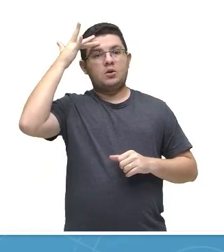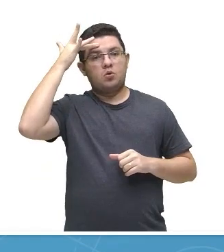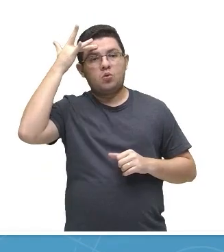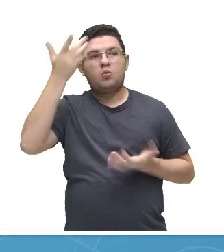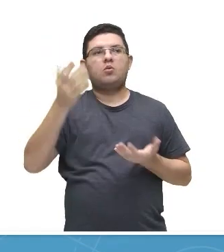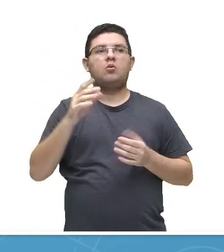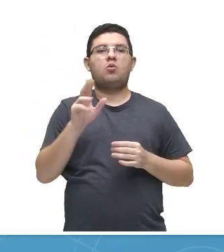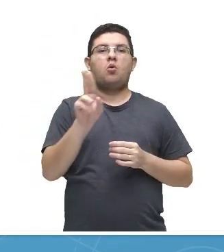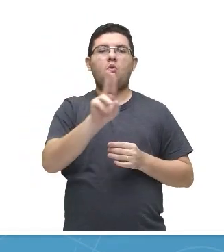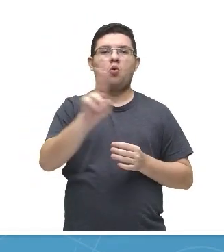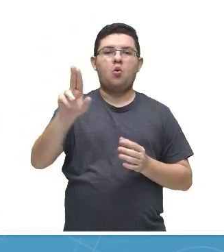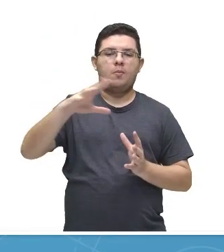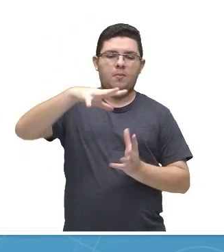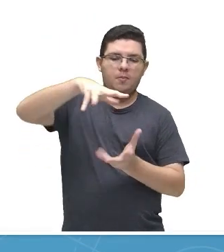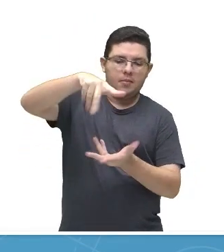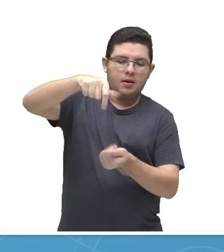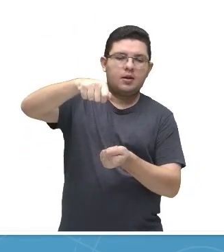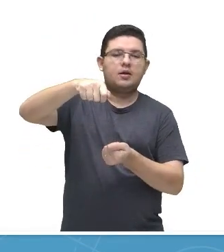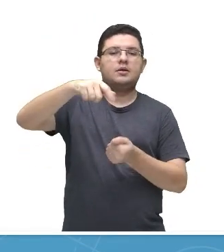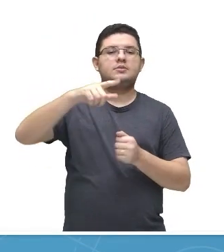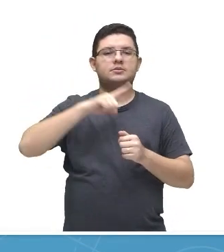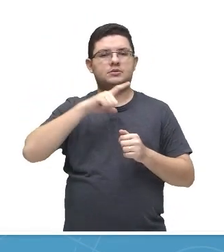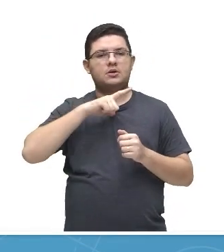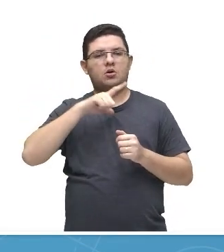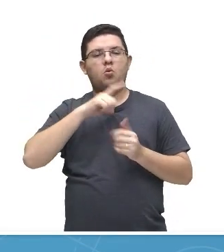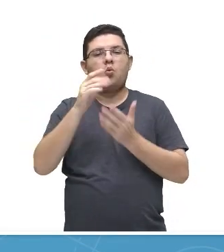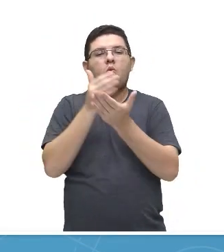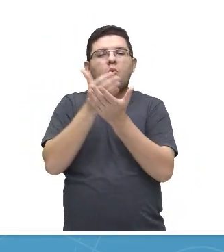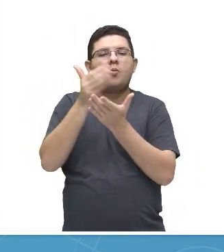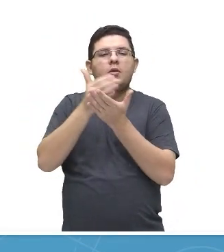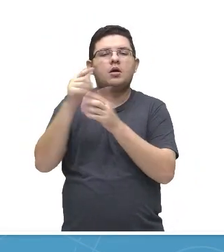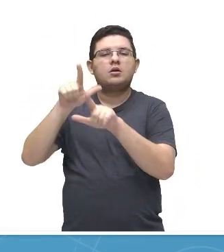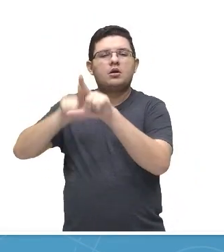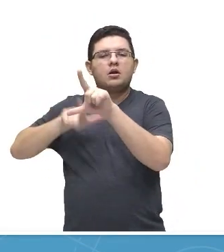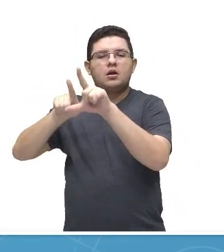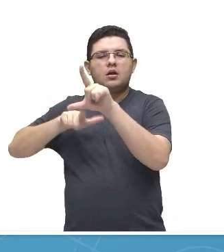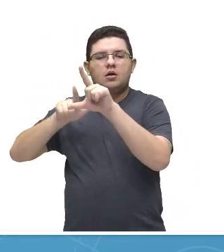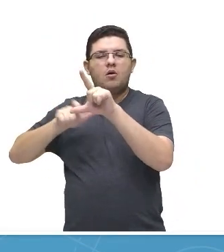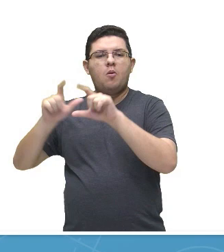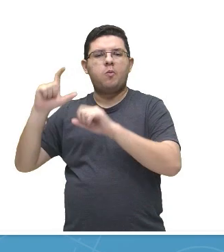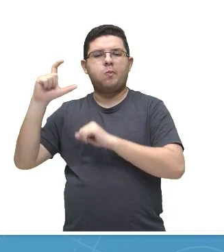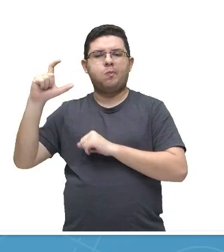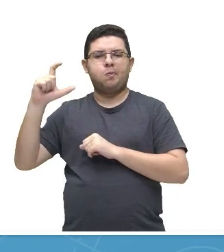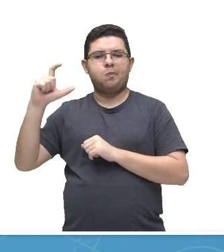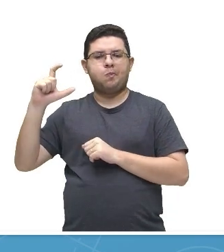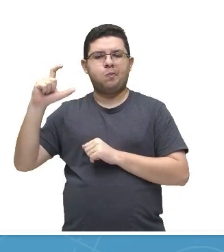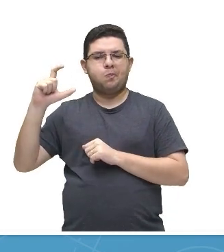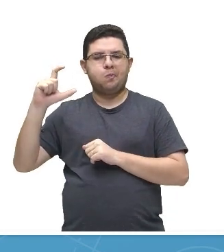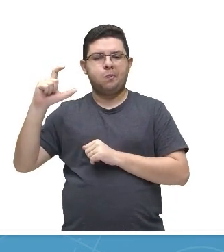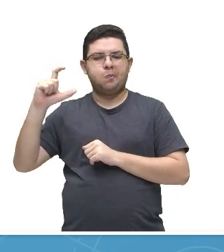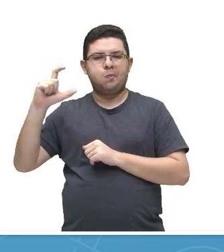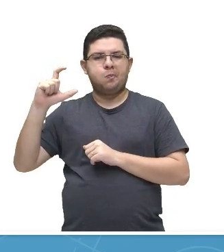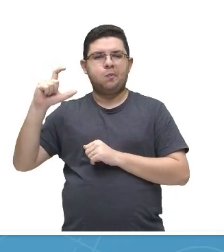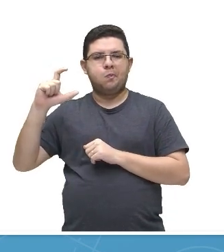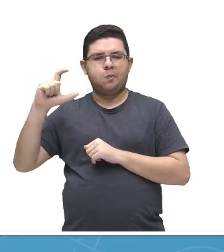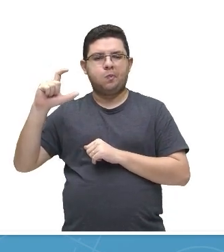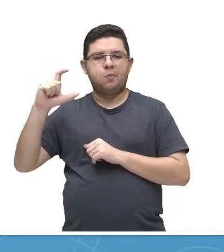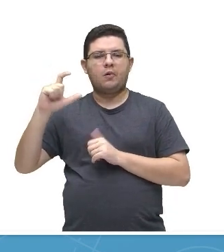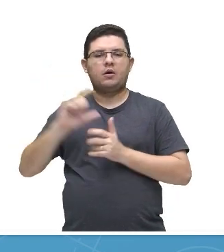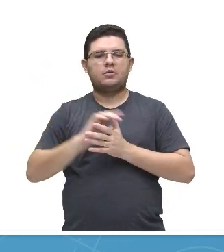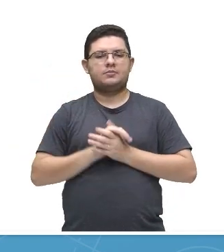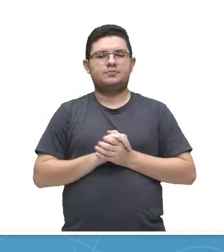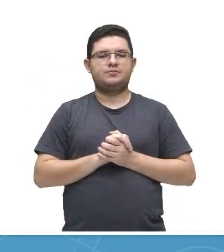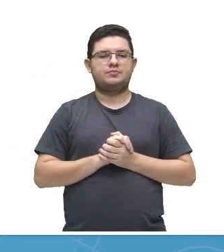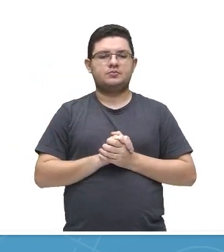por exemplo, como nós temos aqui, ó. Então, todos eles com o substantivo, são substantivos próprios e tem